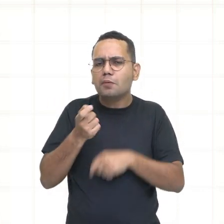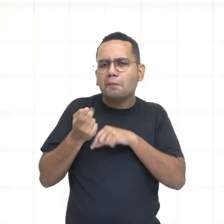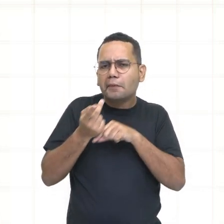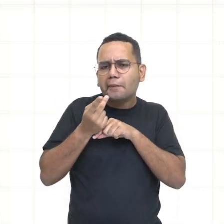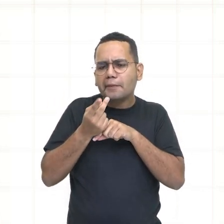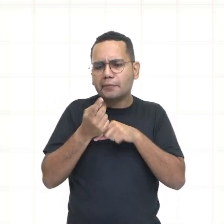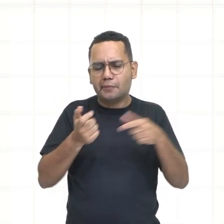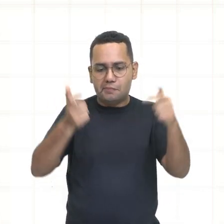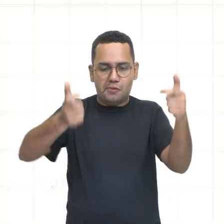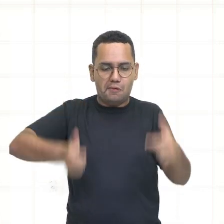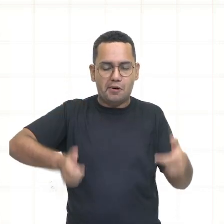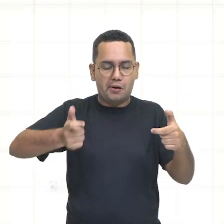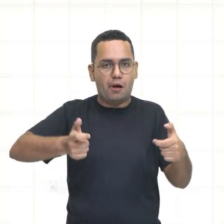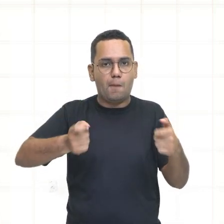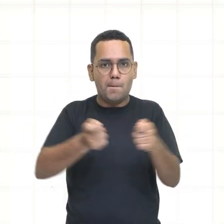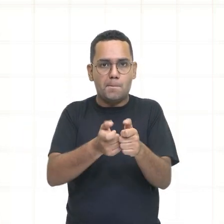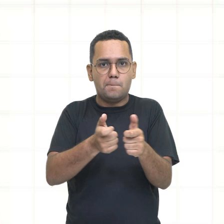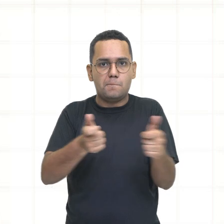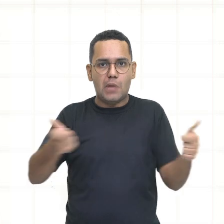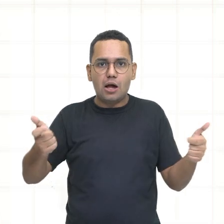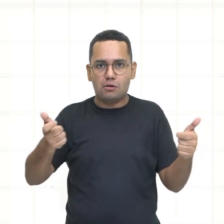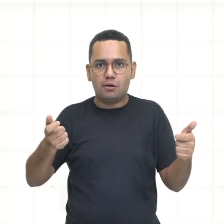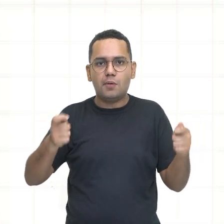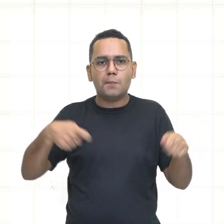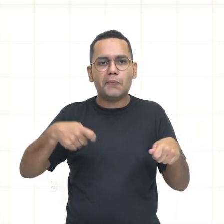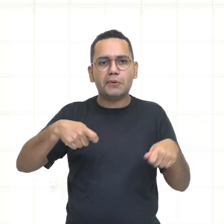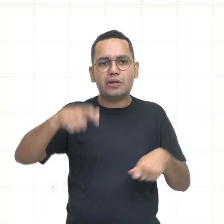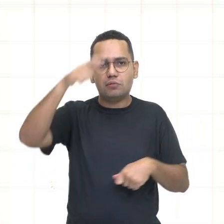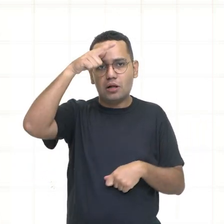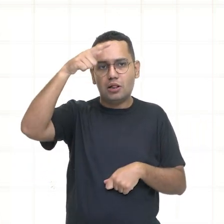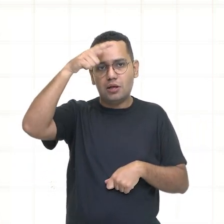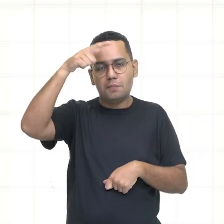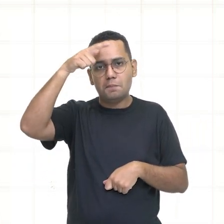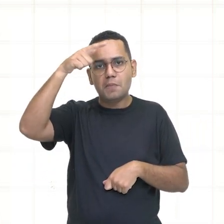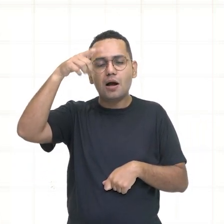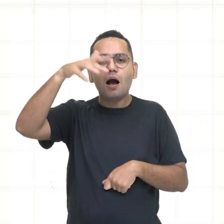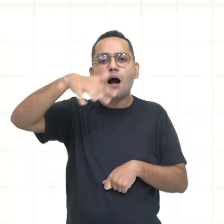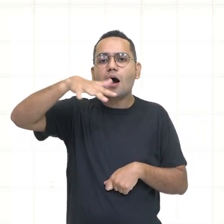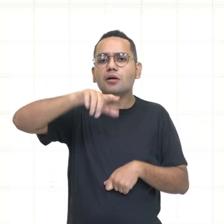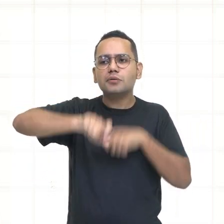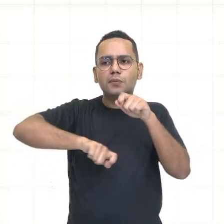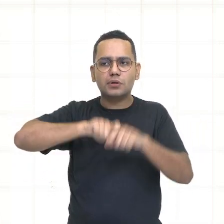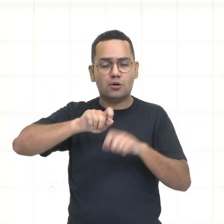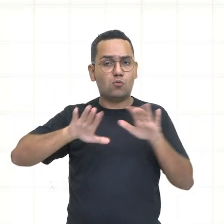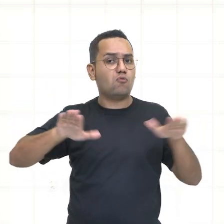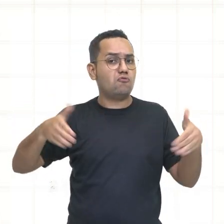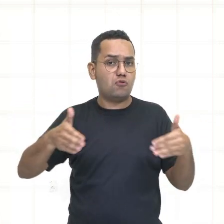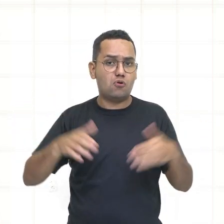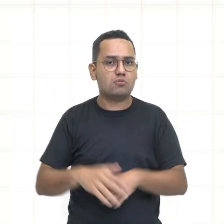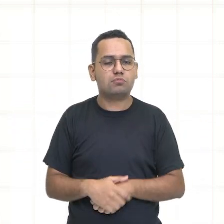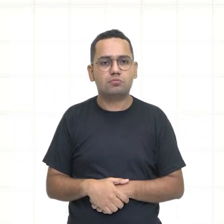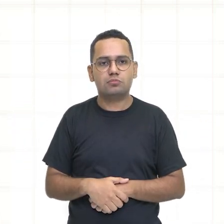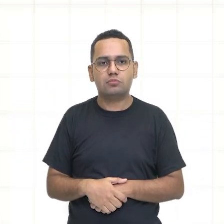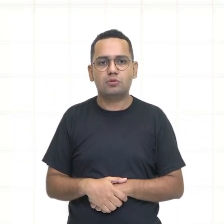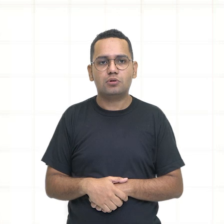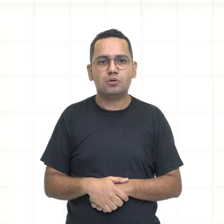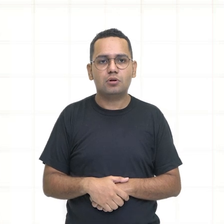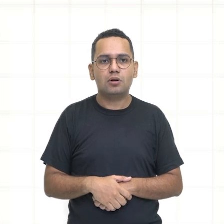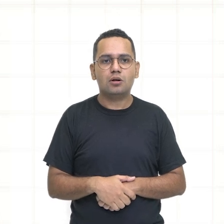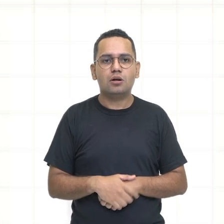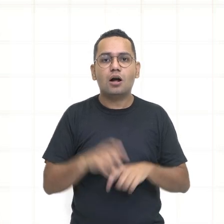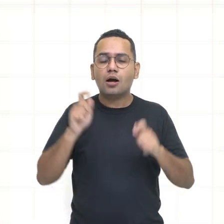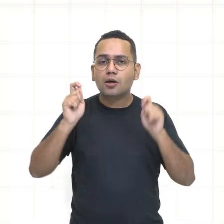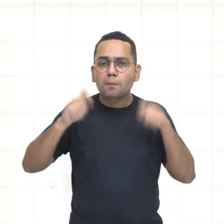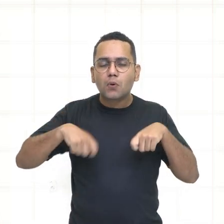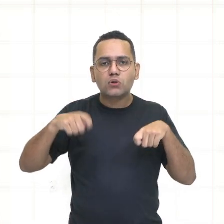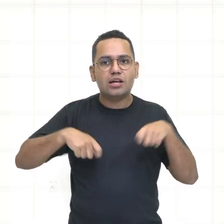ter um território maior para que os alemães pudessem ter esse espaço voltado para eles, em que eles iriam subjugar os